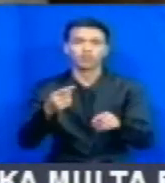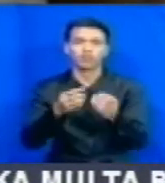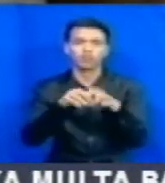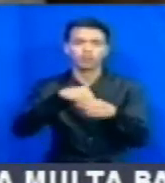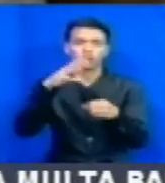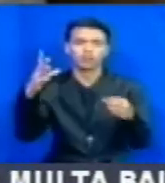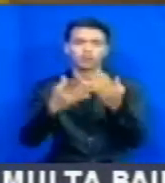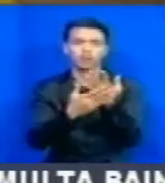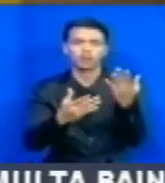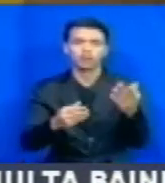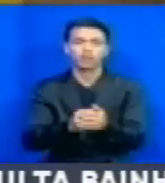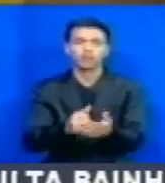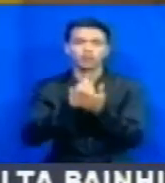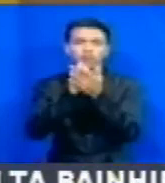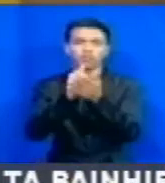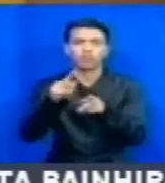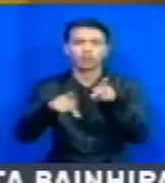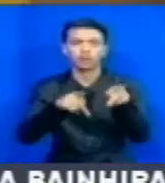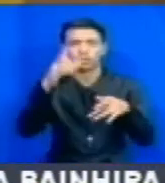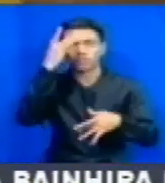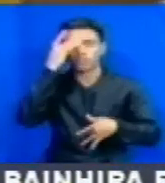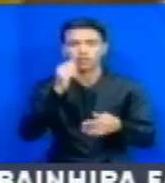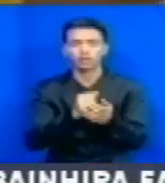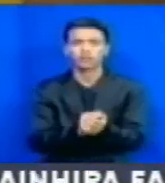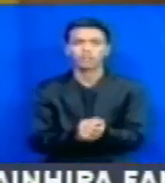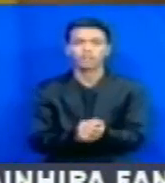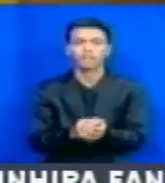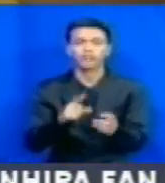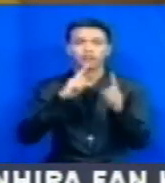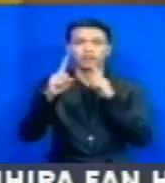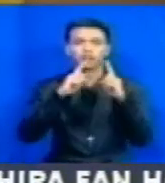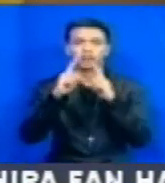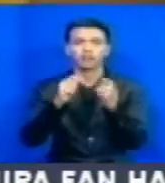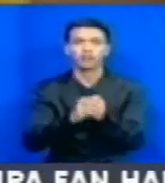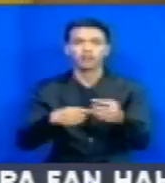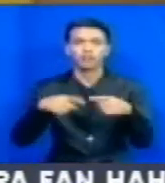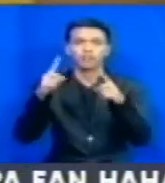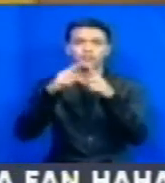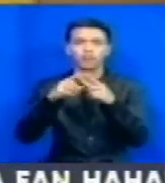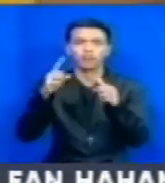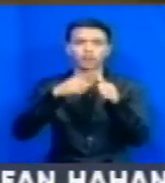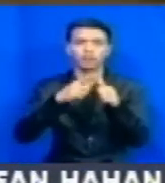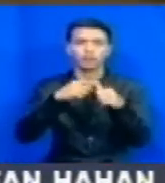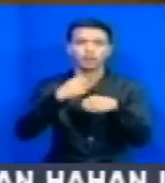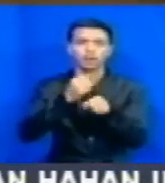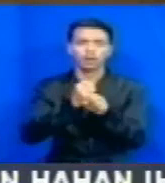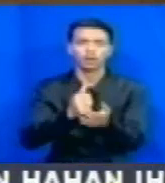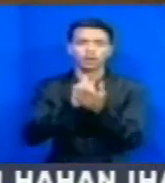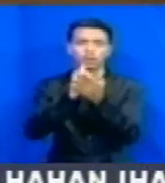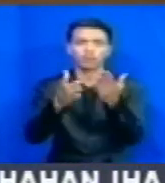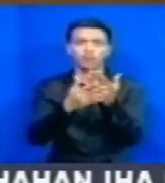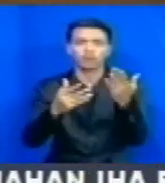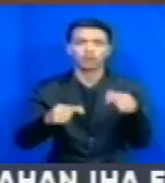apoio ba paciente ne be baise hela. Dora Fania Oliveira Teten foi badala uluk ni halo dua sandran o